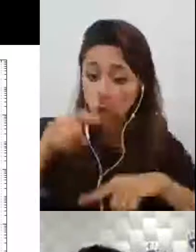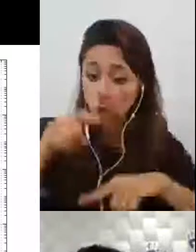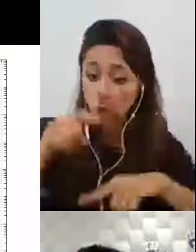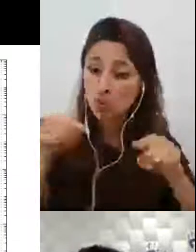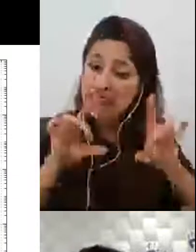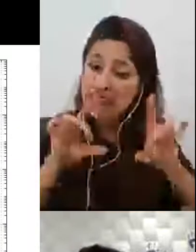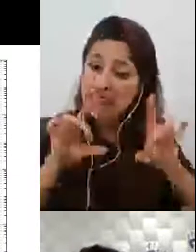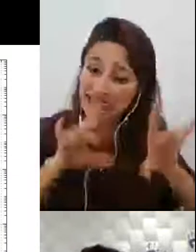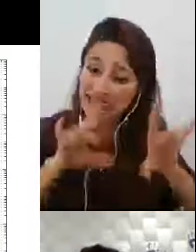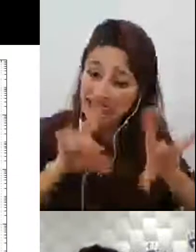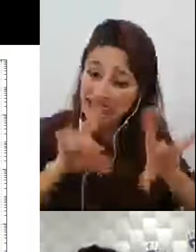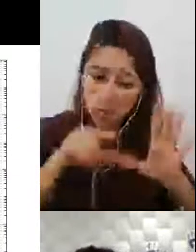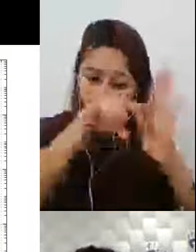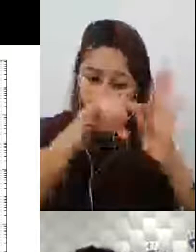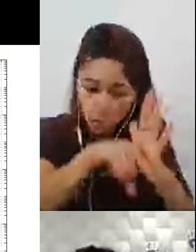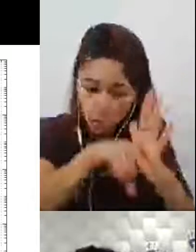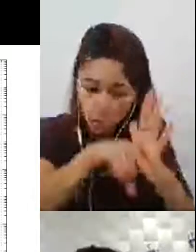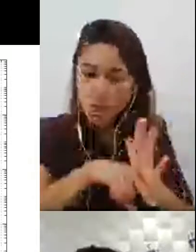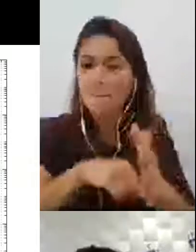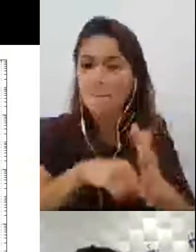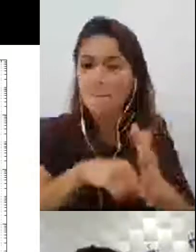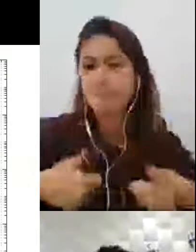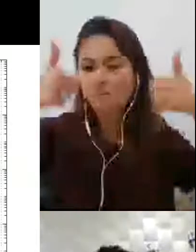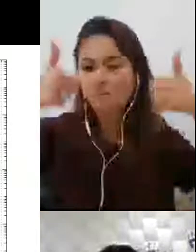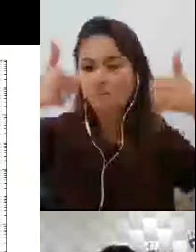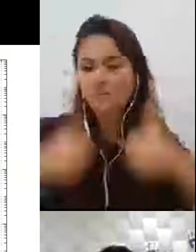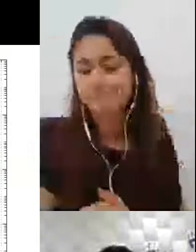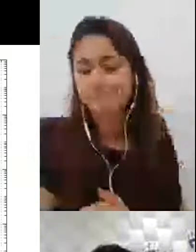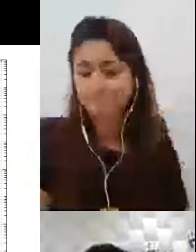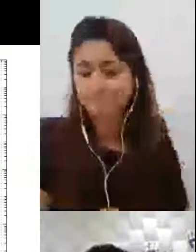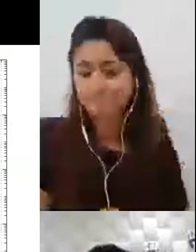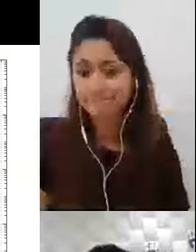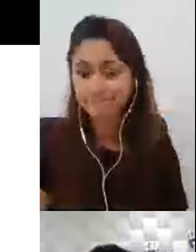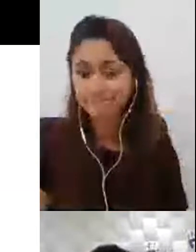está sendo desenvolvido ou de um projeto que está sendo desenvolvido.